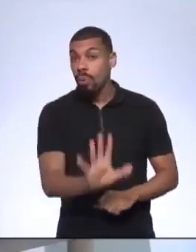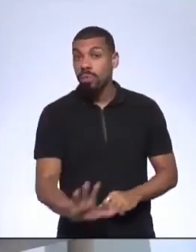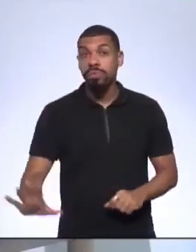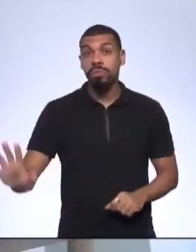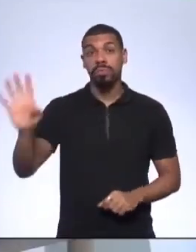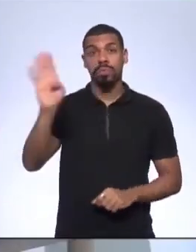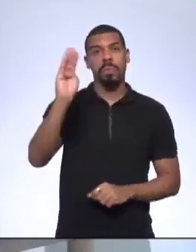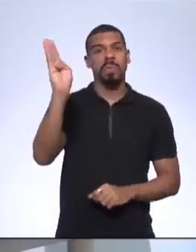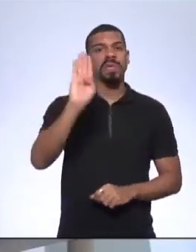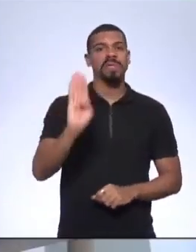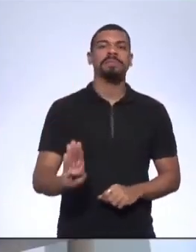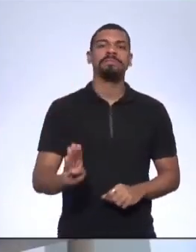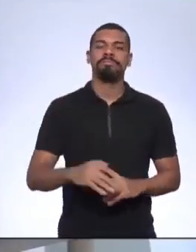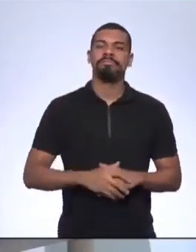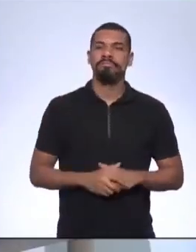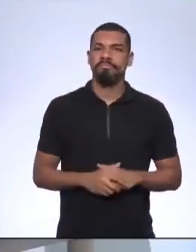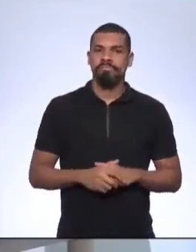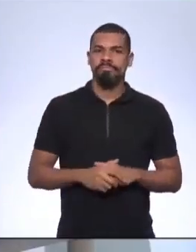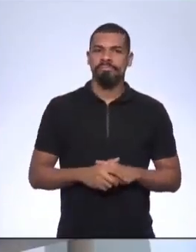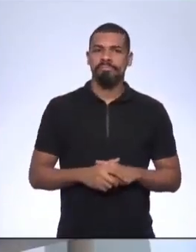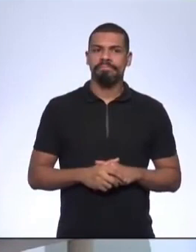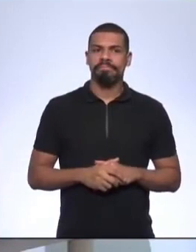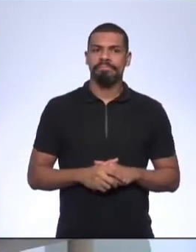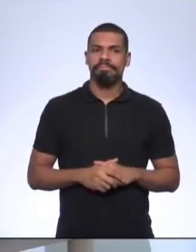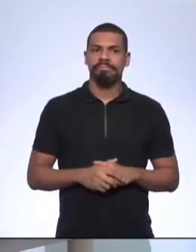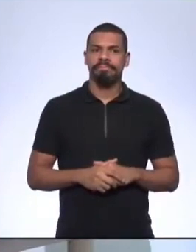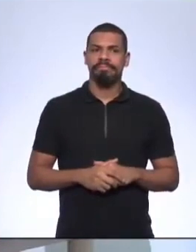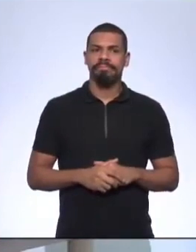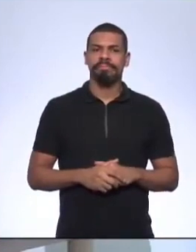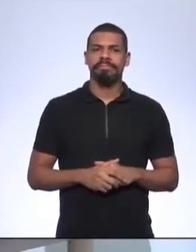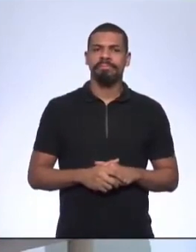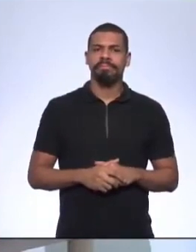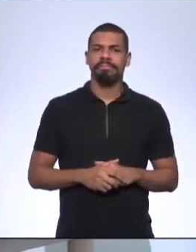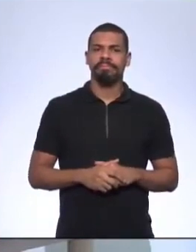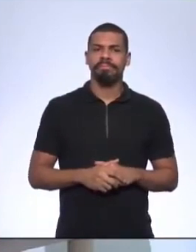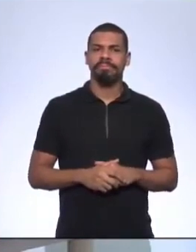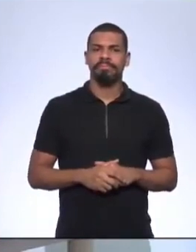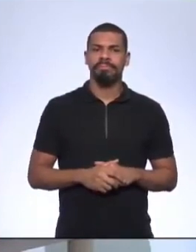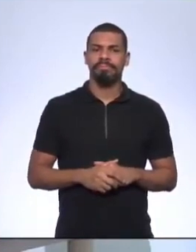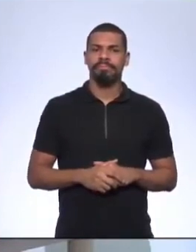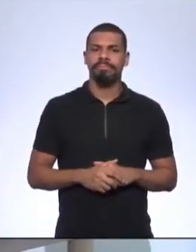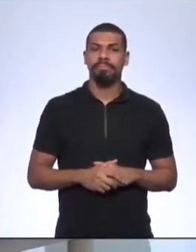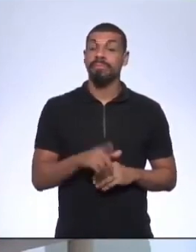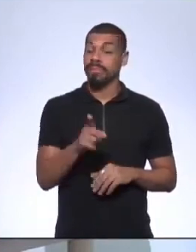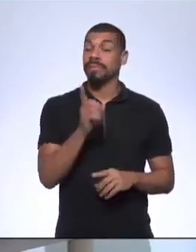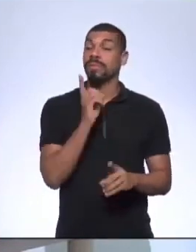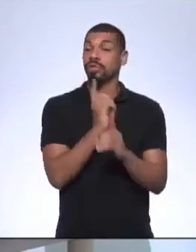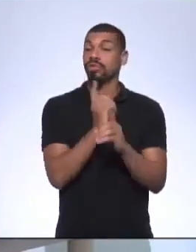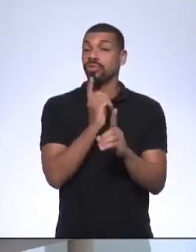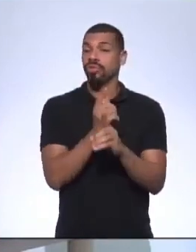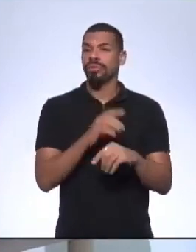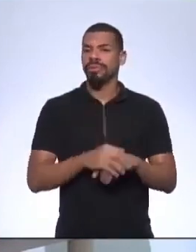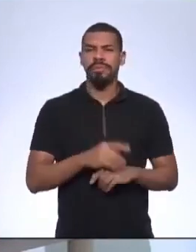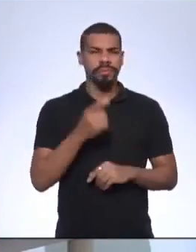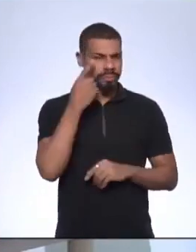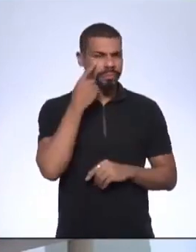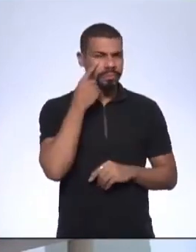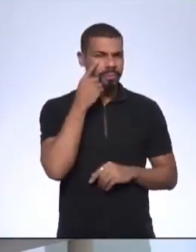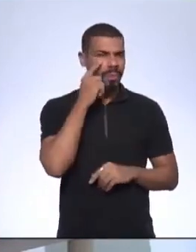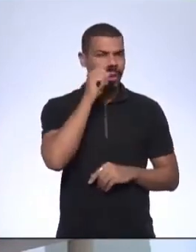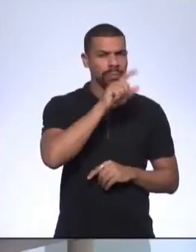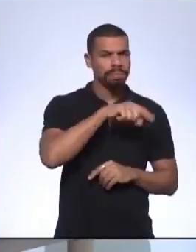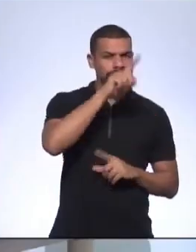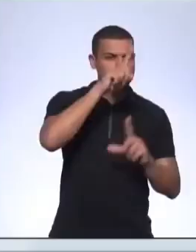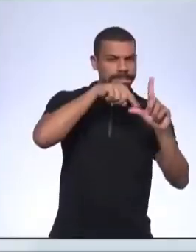gente? Alunos aí de diversas modalidades. E aí a gente chegou a essa... Vamos dar uma olhadinha nesse gráfico